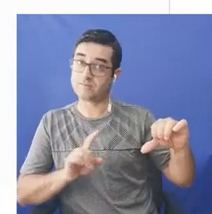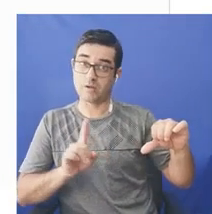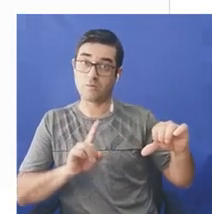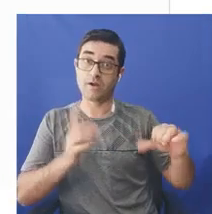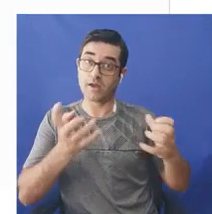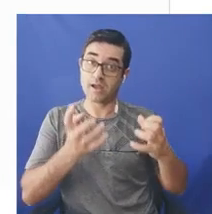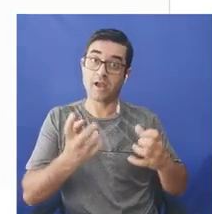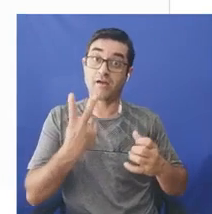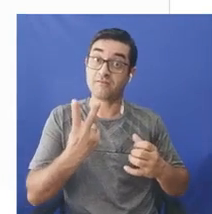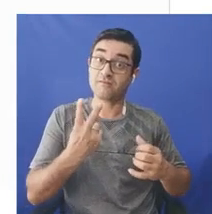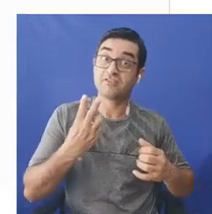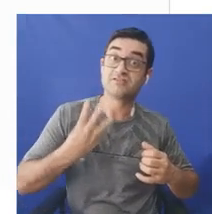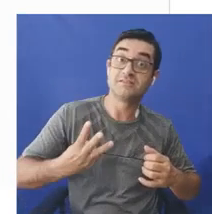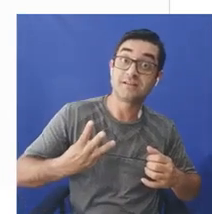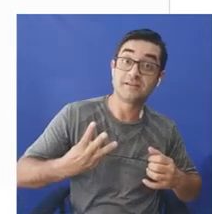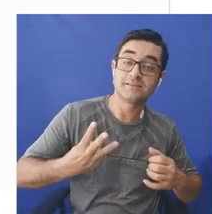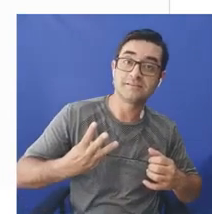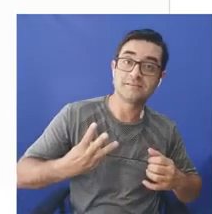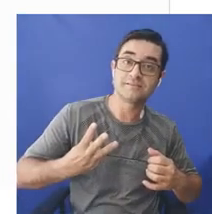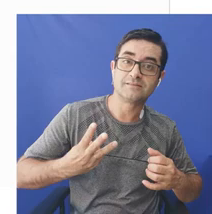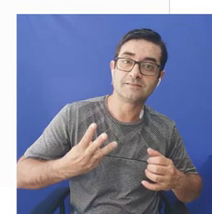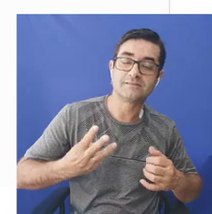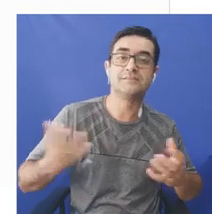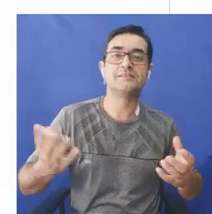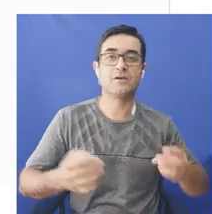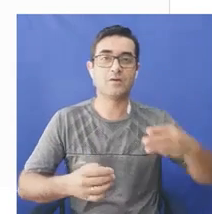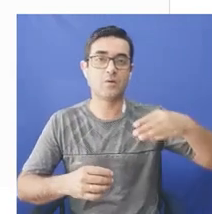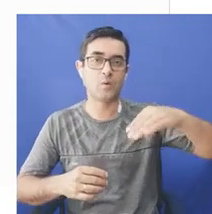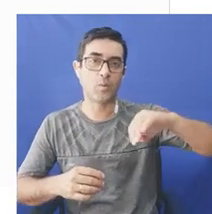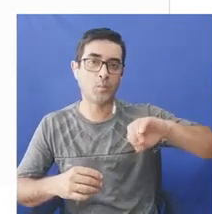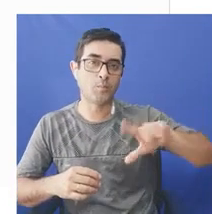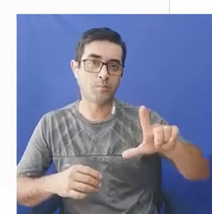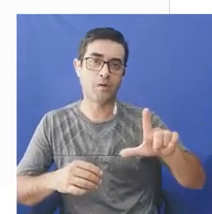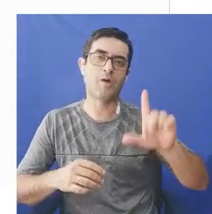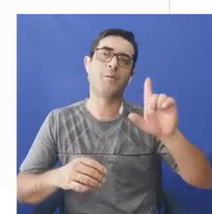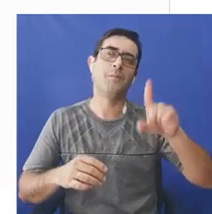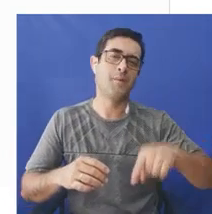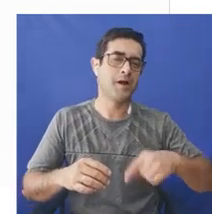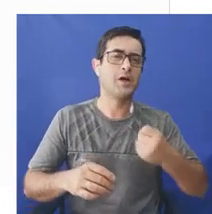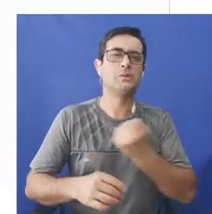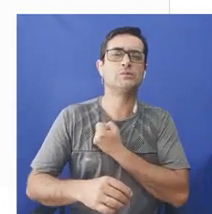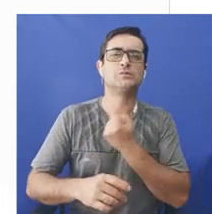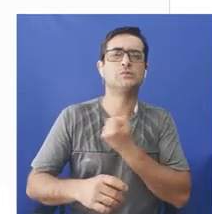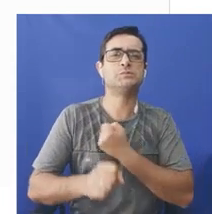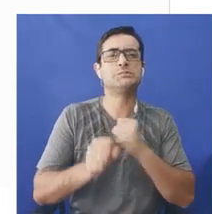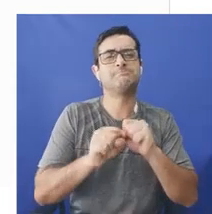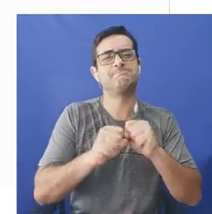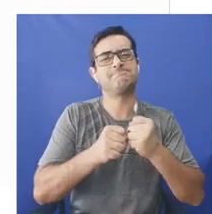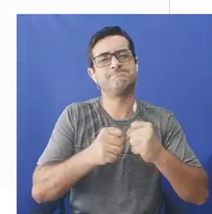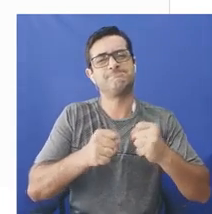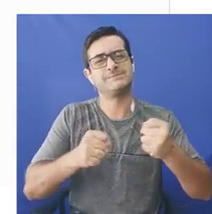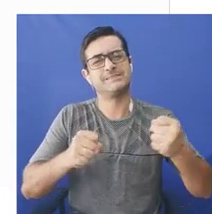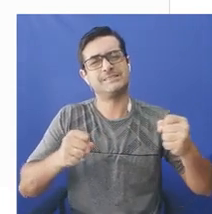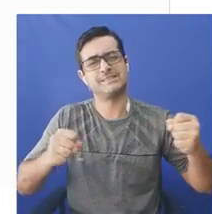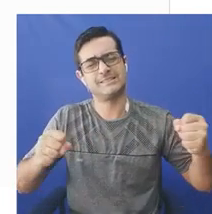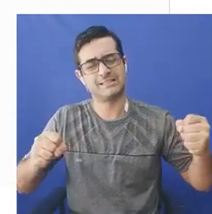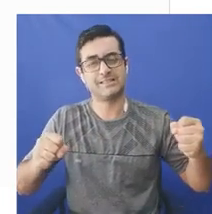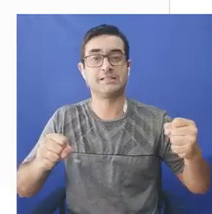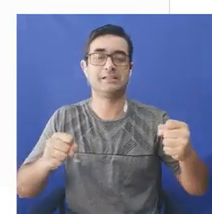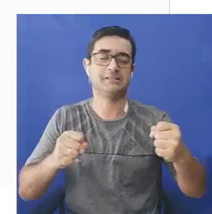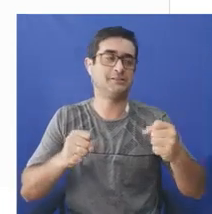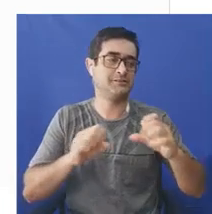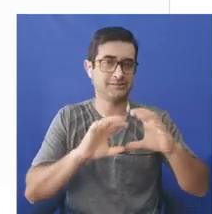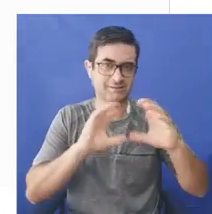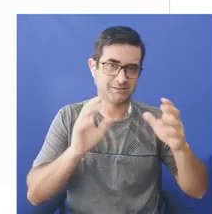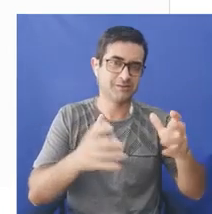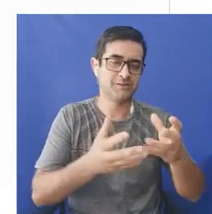Lembrando que o mol é um número extremamente grande de átomos. Nesse caso, átomos, né? Mas poderia ser de